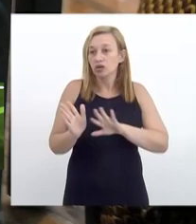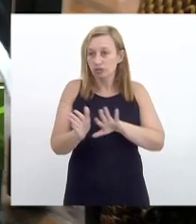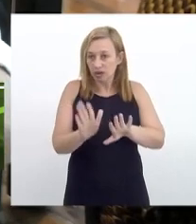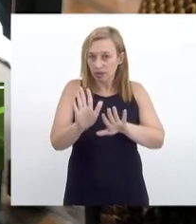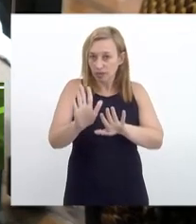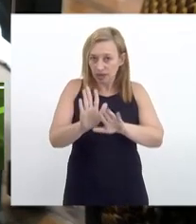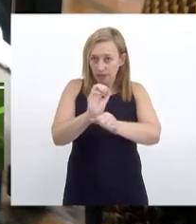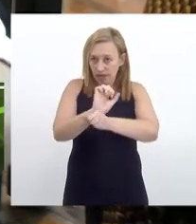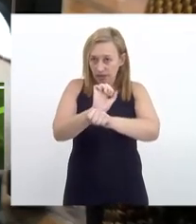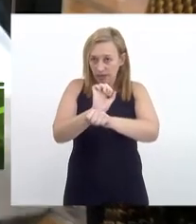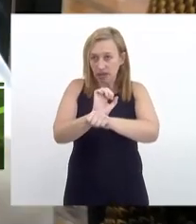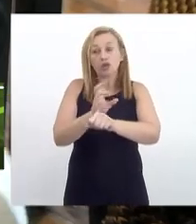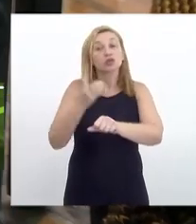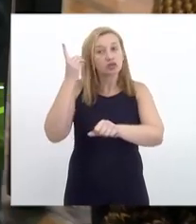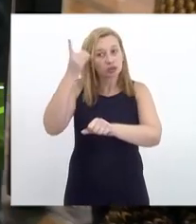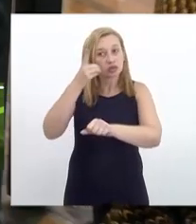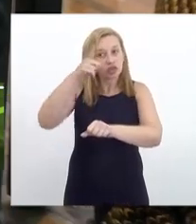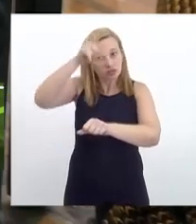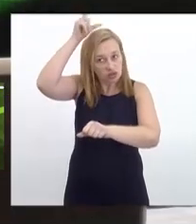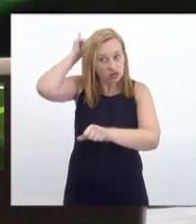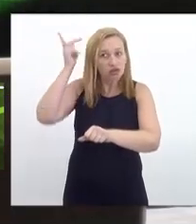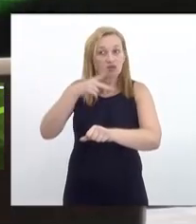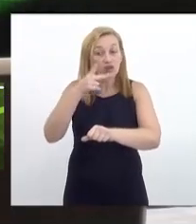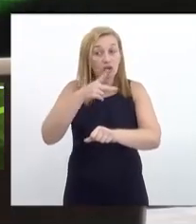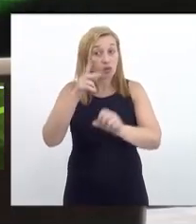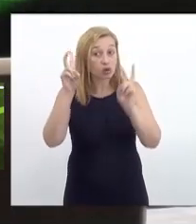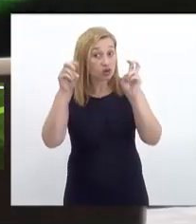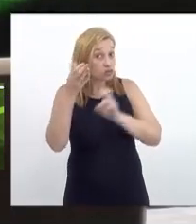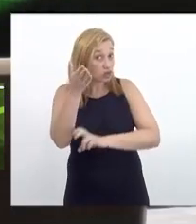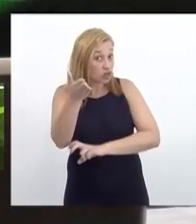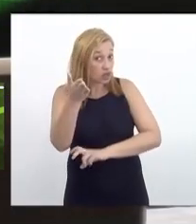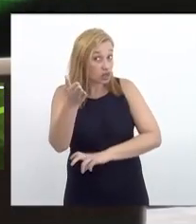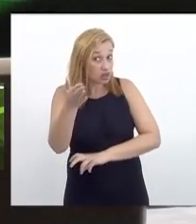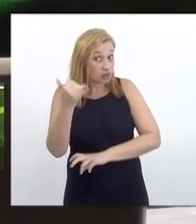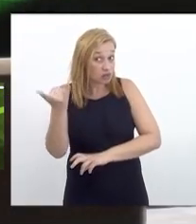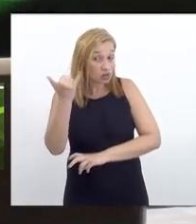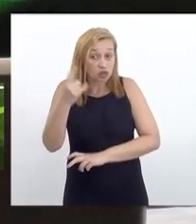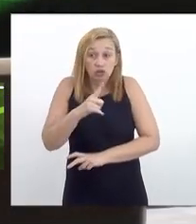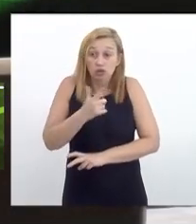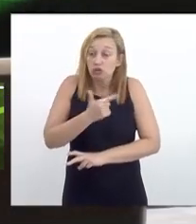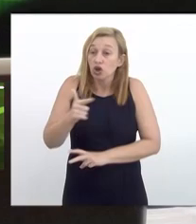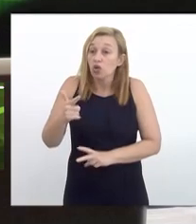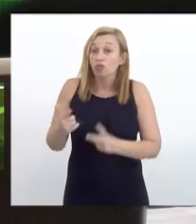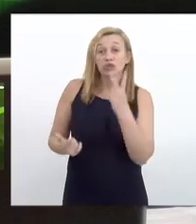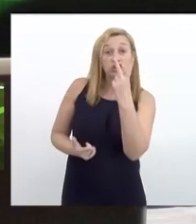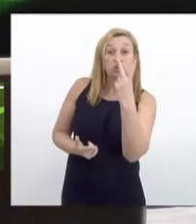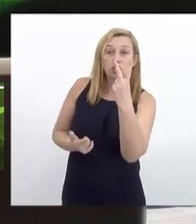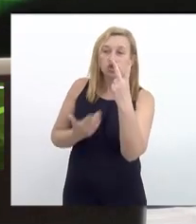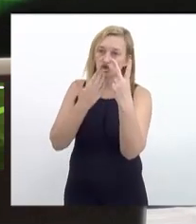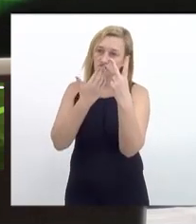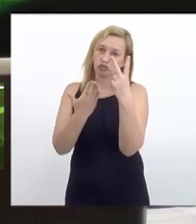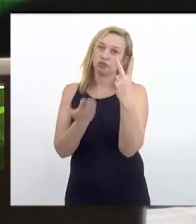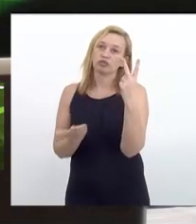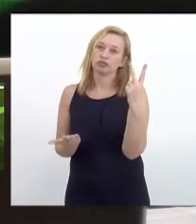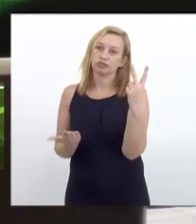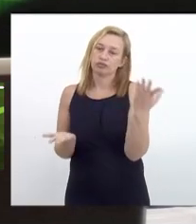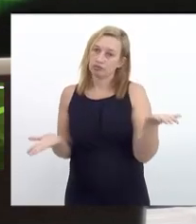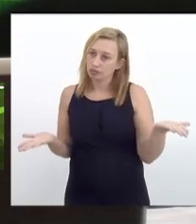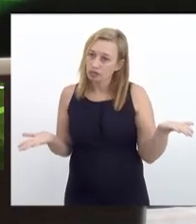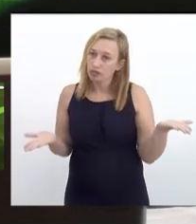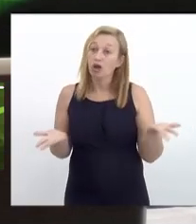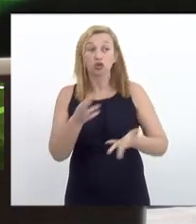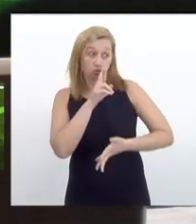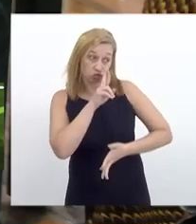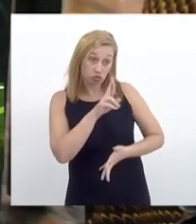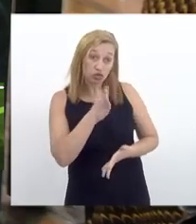que está Uma O deputado Luiz Paulo Levantou uma questão prática Que não dá para ter duas Dois tipos Então é isso que eu estou respondendo É